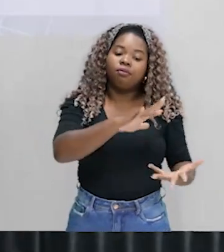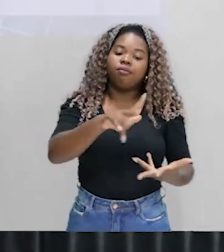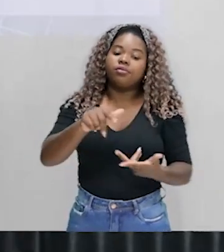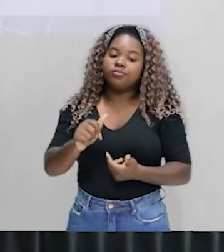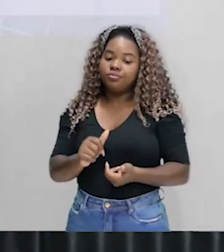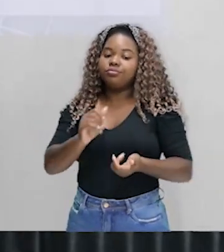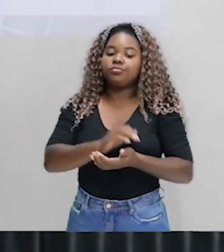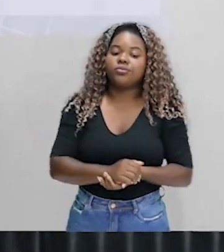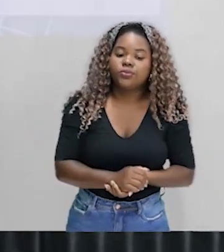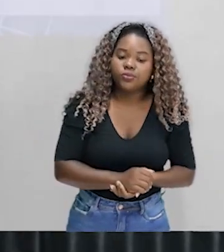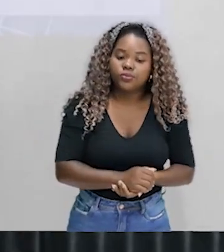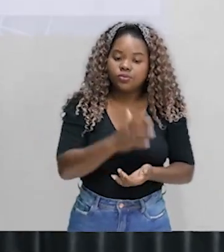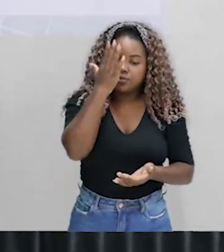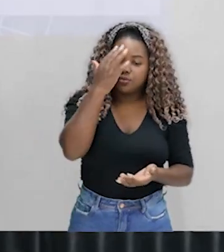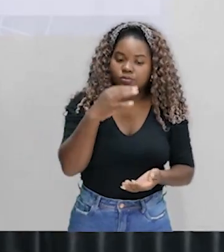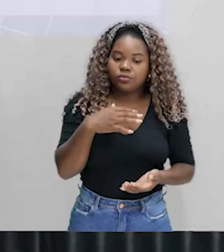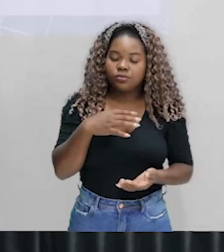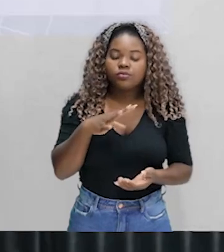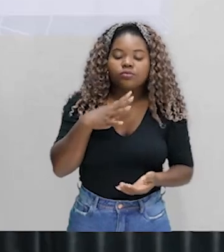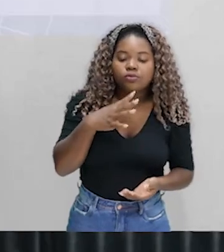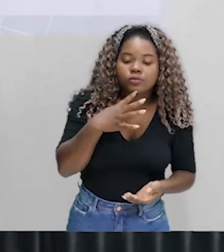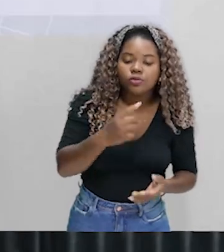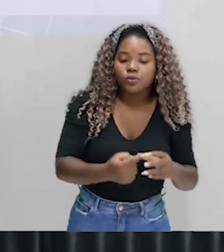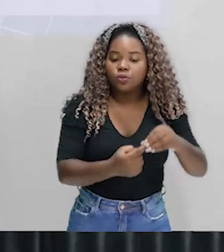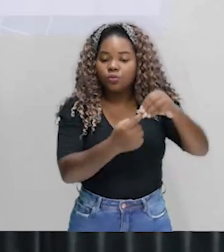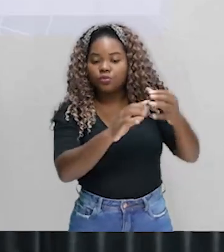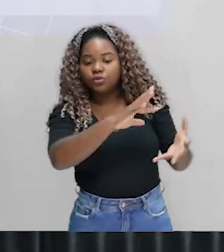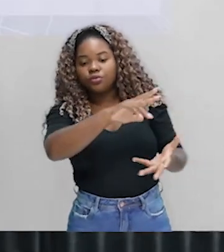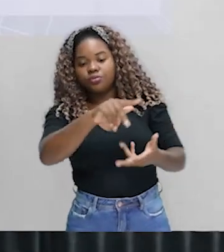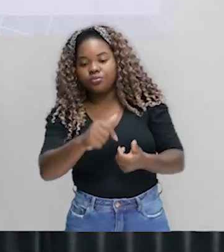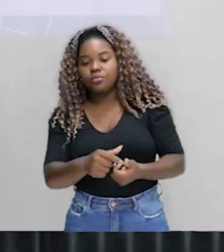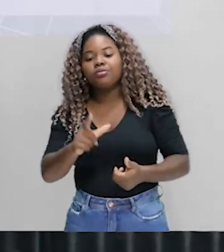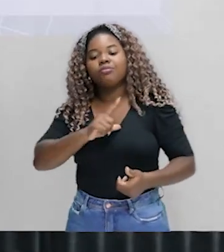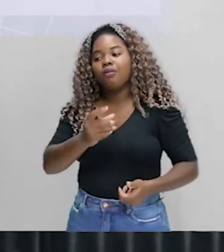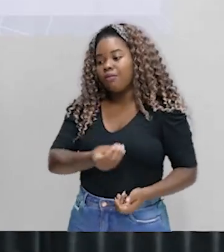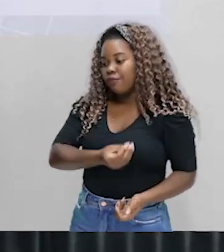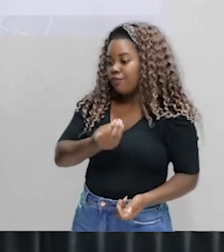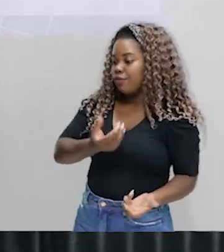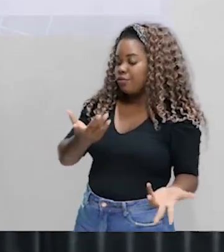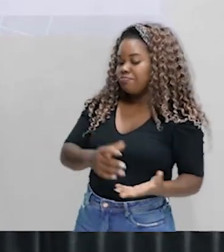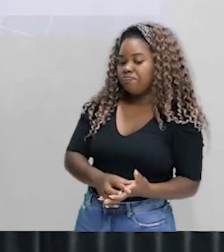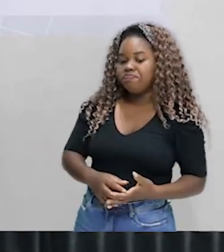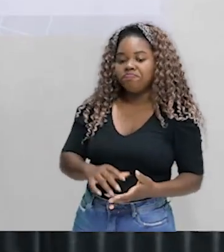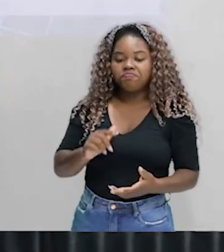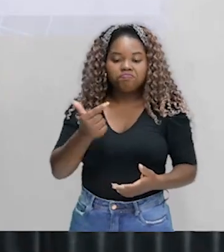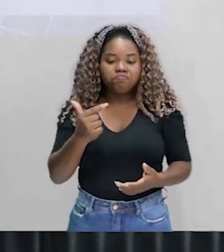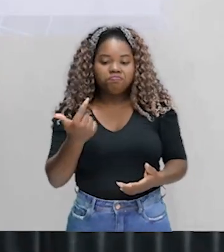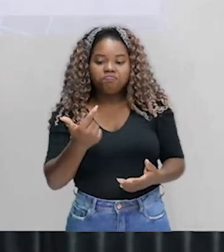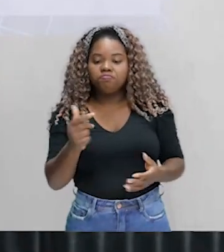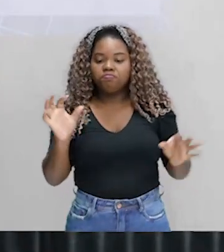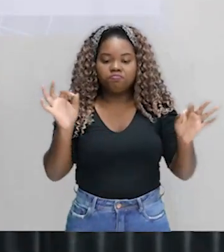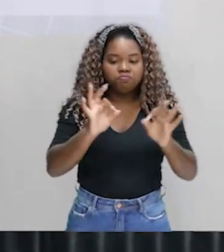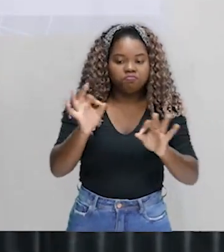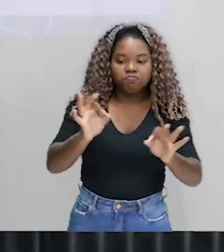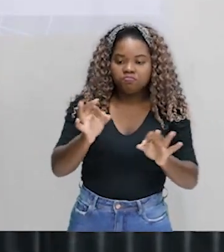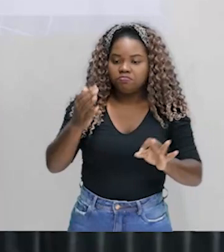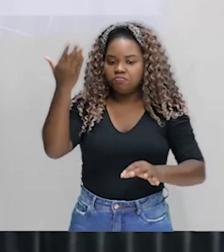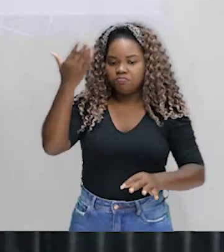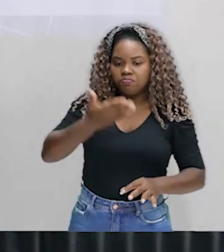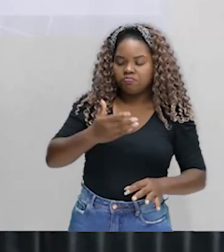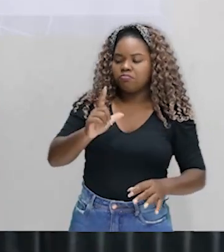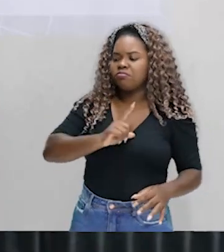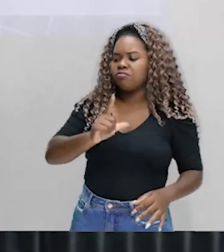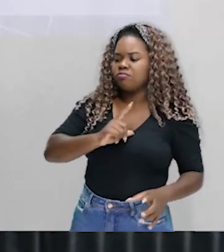atualmente ele é conhecido como o único planeta, né, que tem vida. A gente ainda não tem nenhuma evidência de que tenha vida em